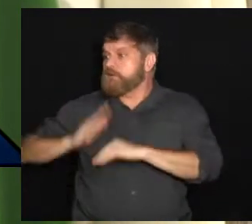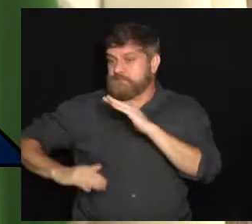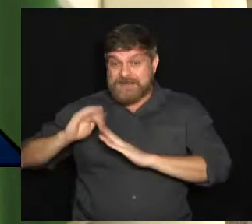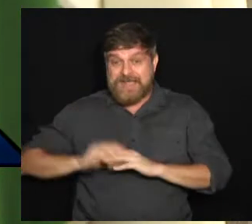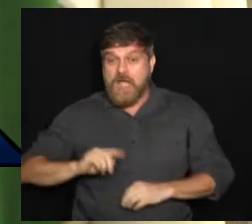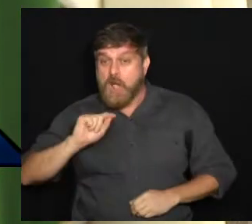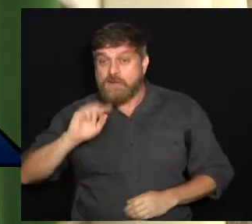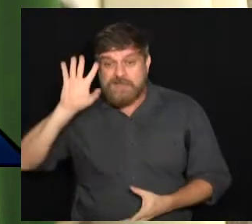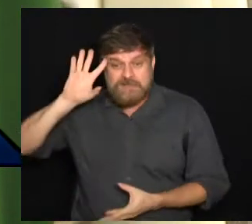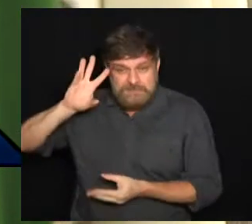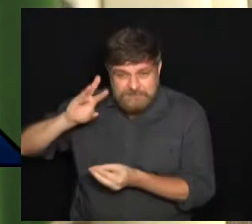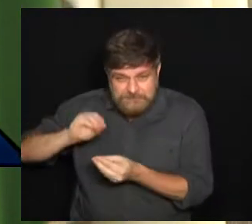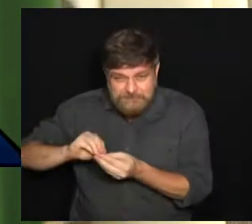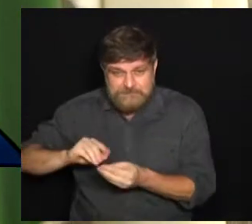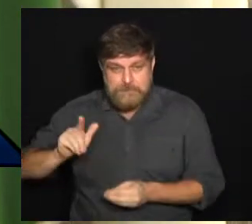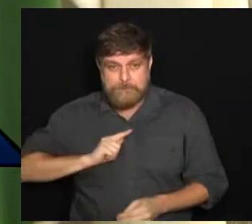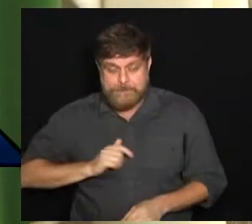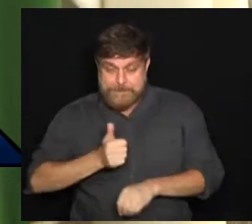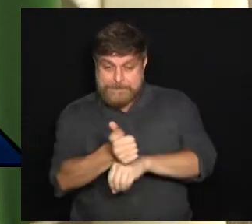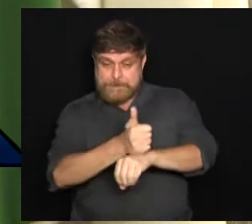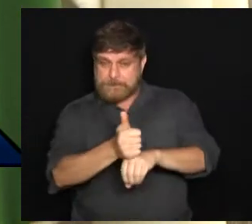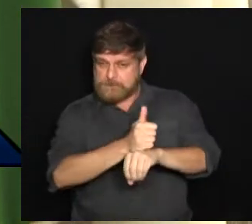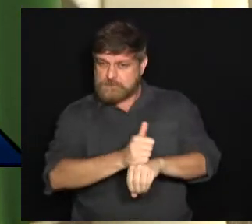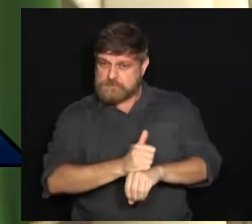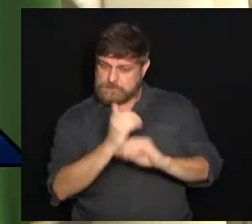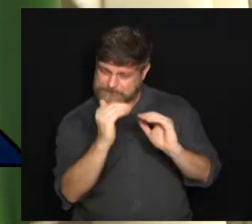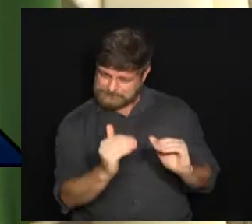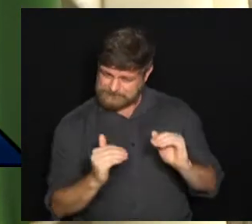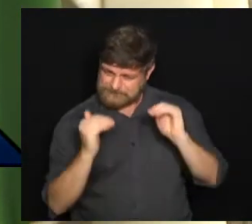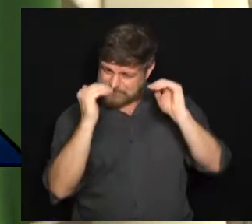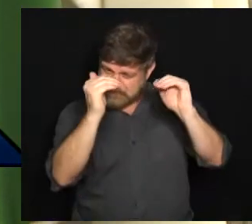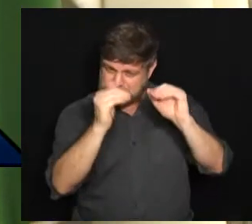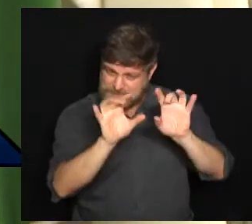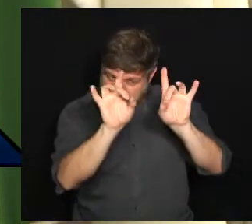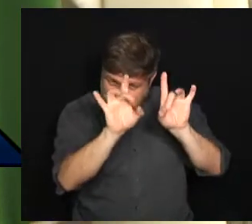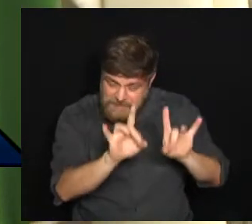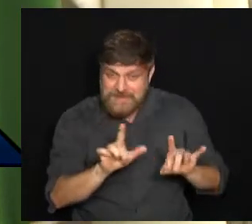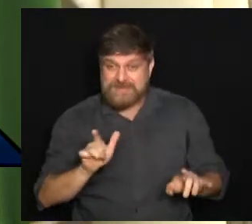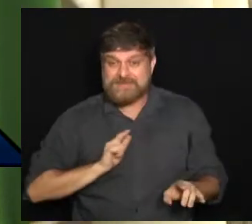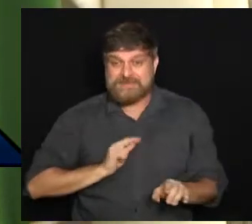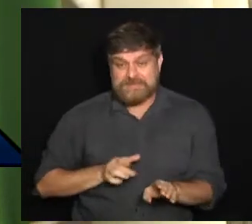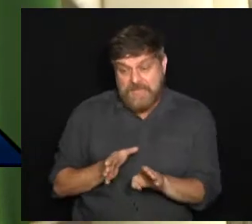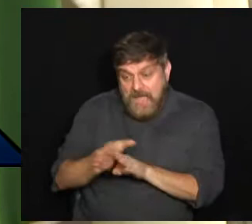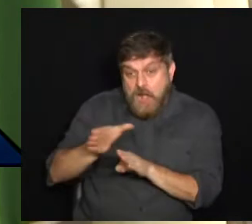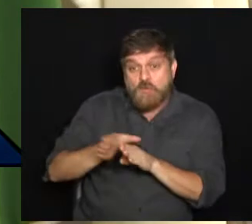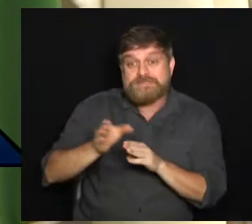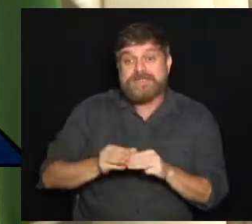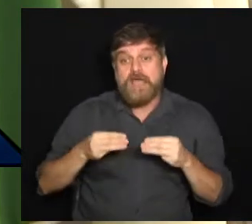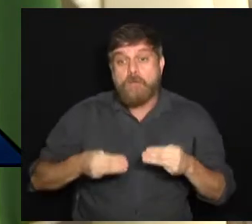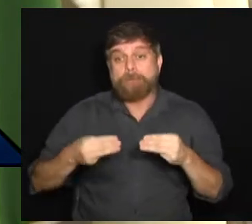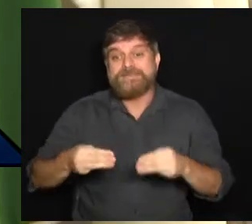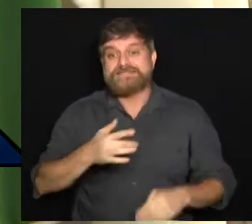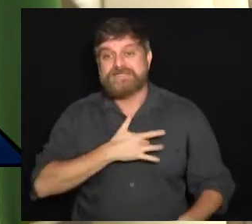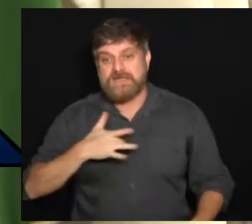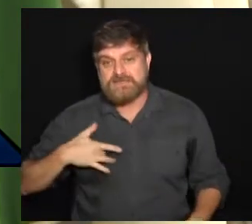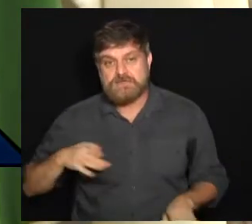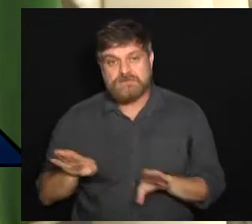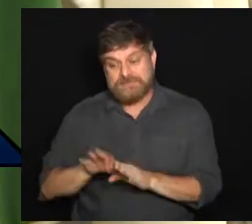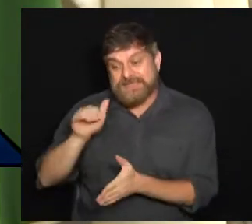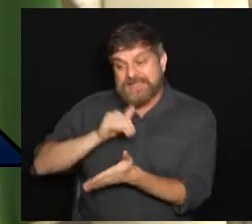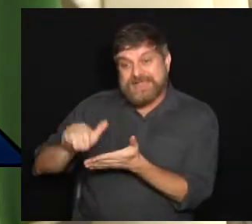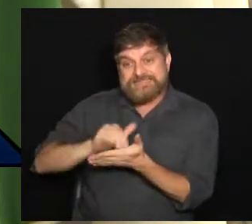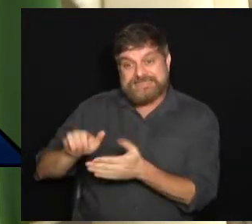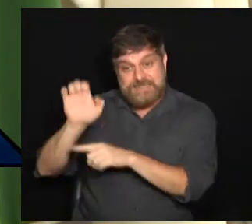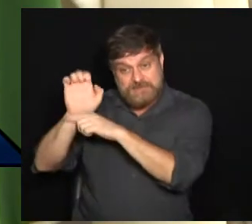é resultado do consenso de especialistas e que está mais preciso são as diretrizes do Ministério da Saúde, da Secretaria Estadual